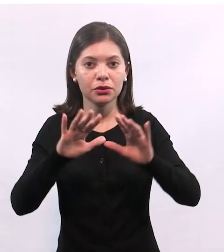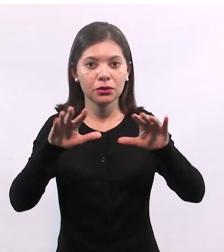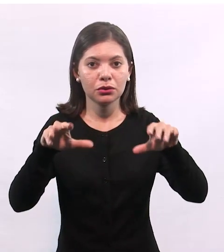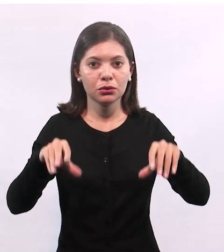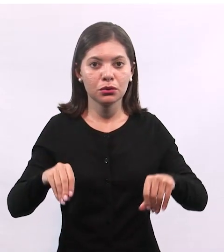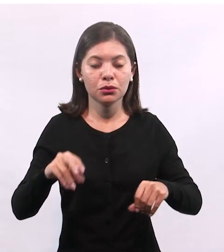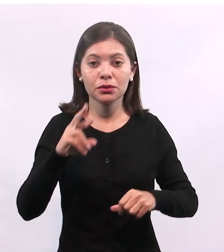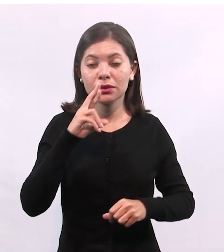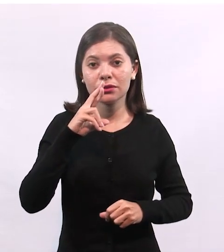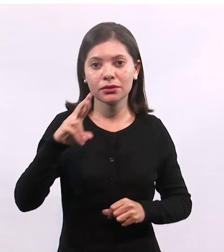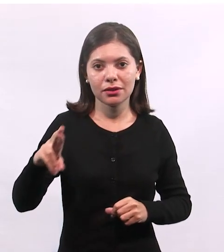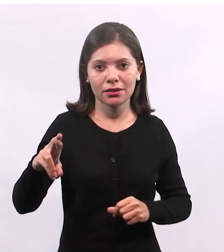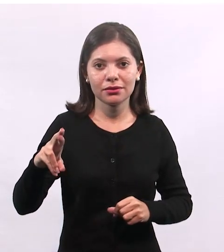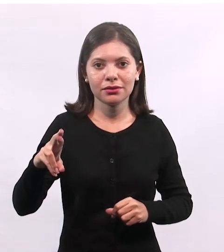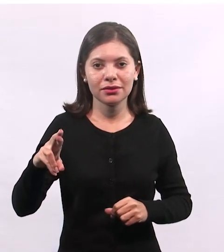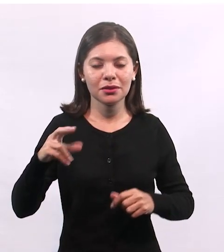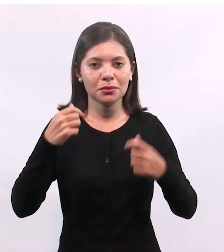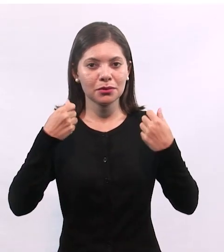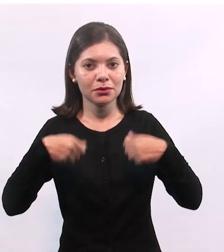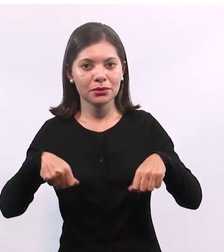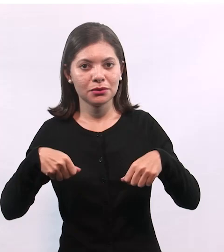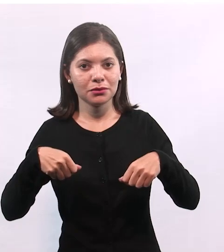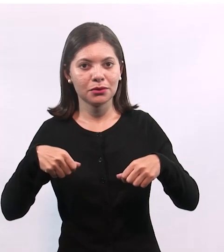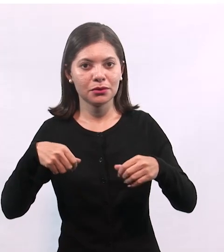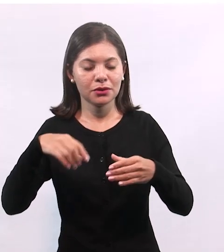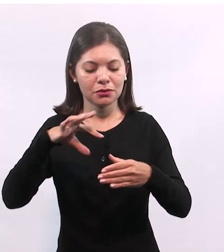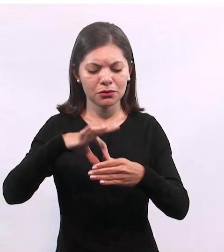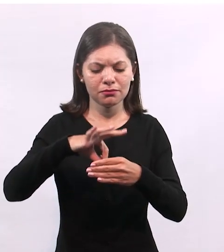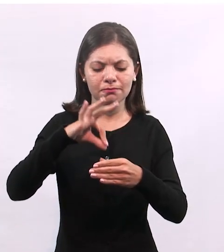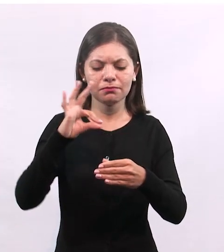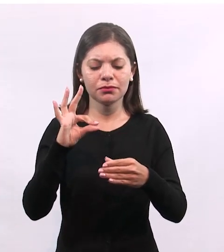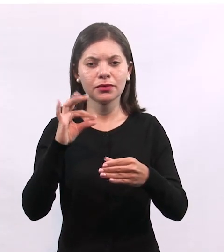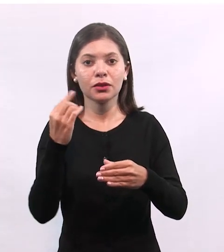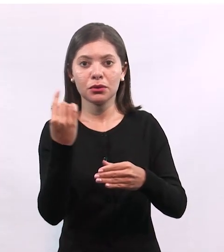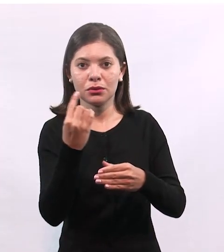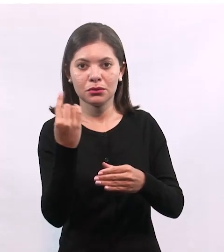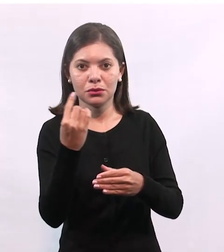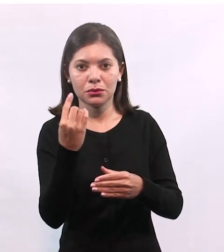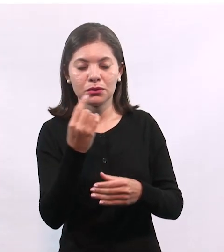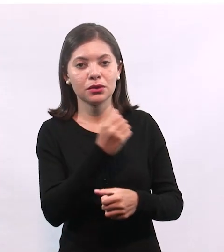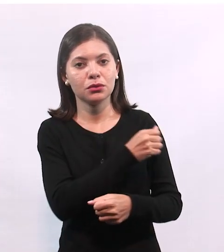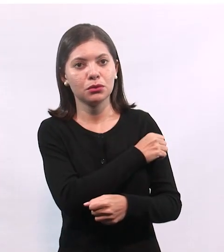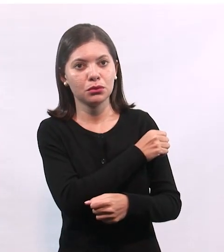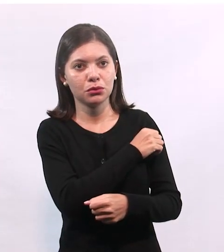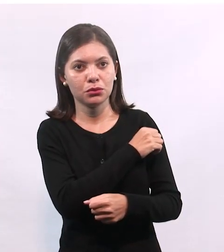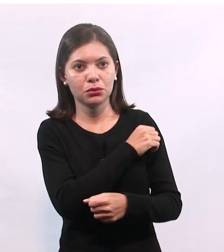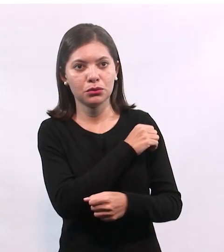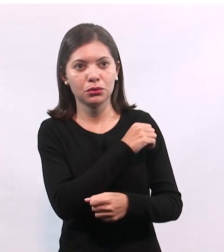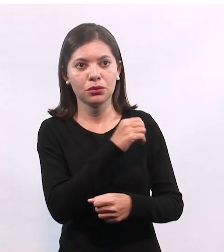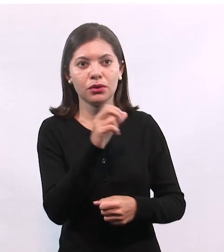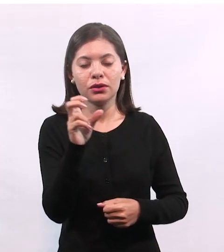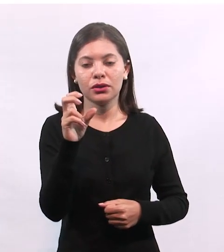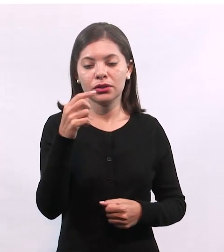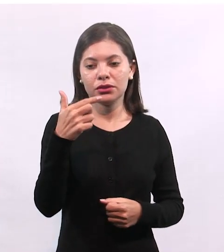de todos os resultados possíveis se eu vou sortear um aluno desses 25 alunos o